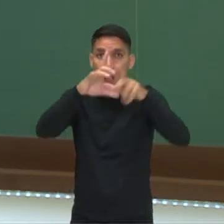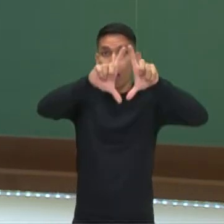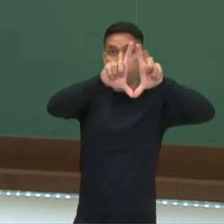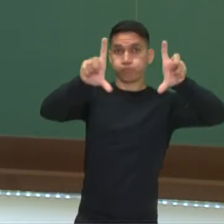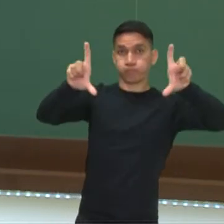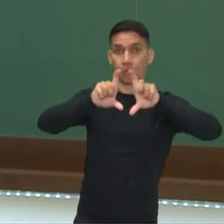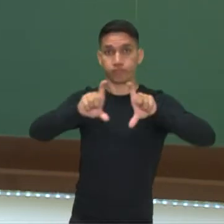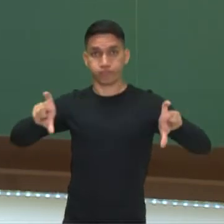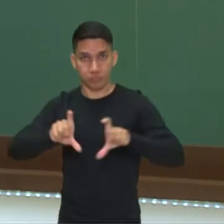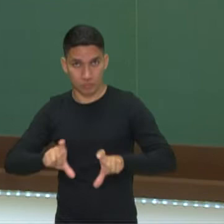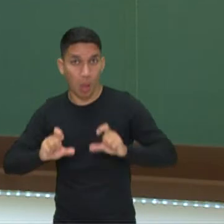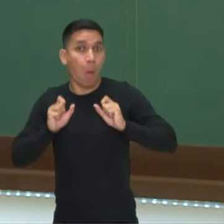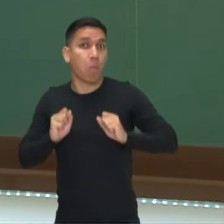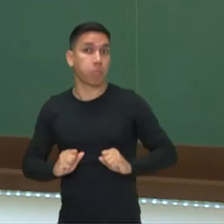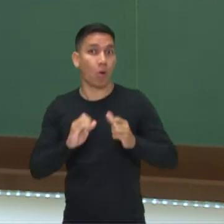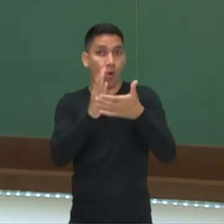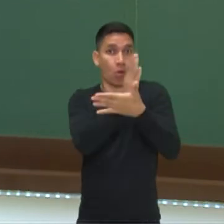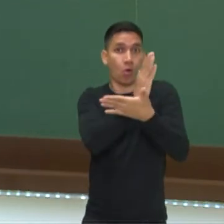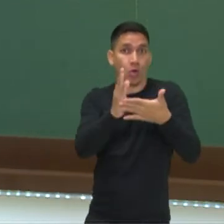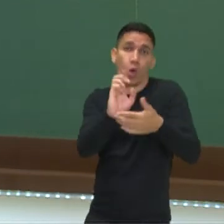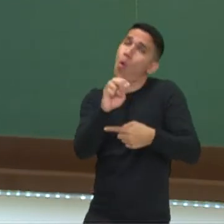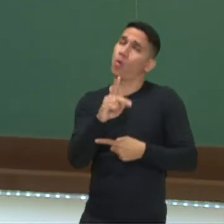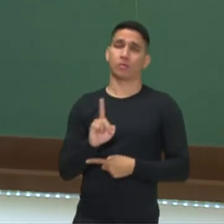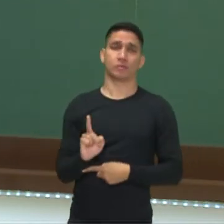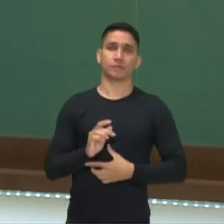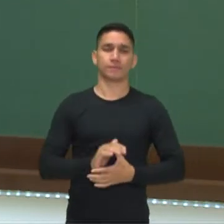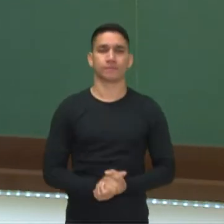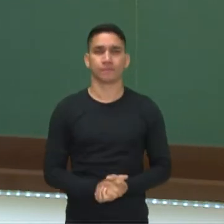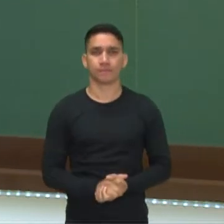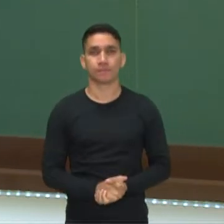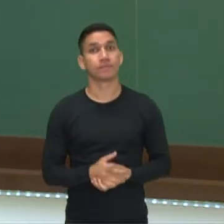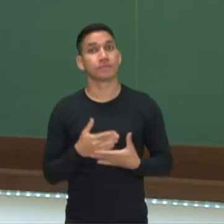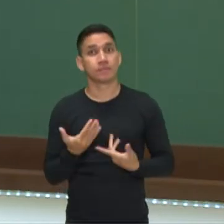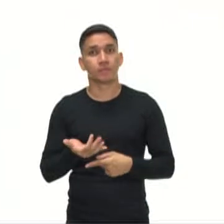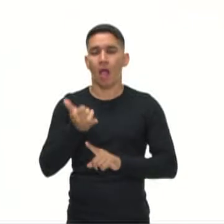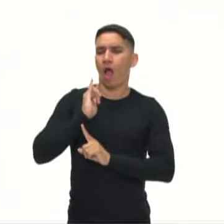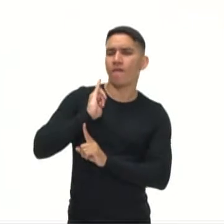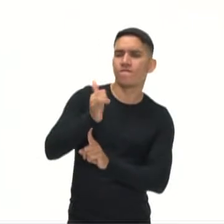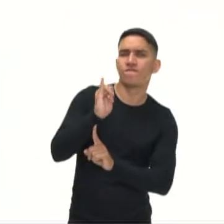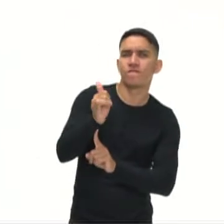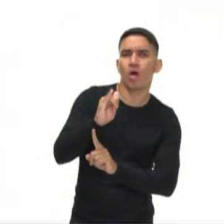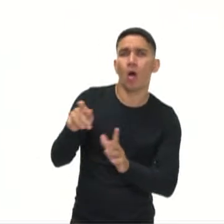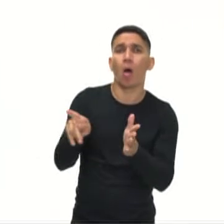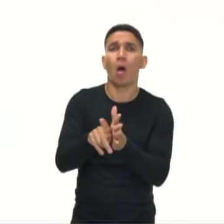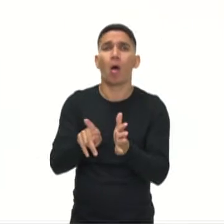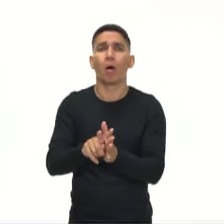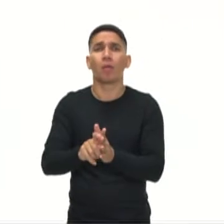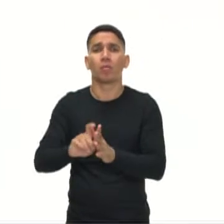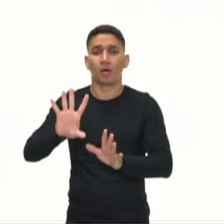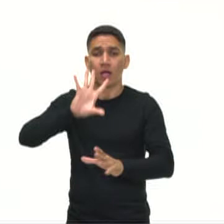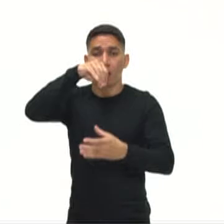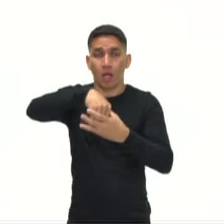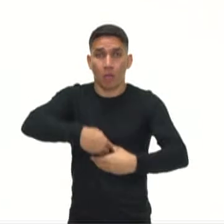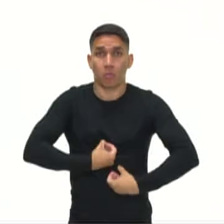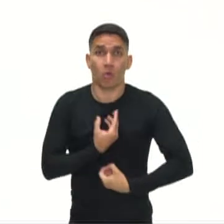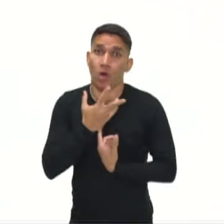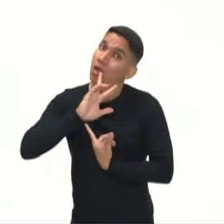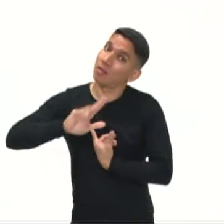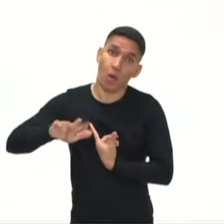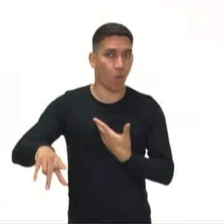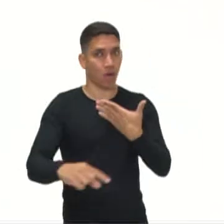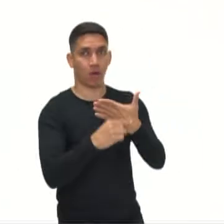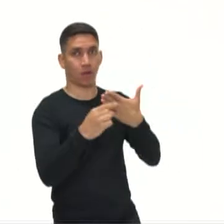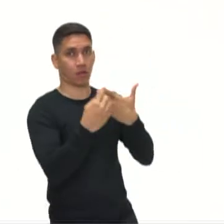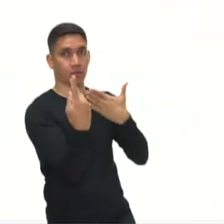que pode ter estrofe ou não. A voz expressa no poema não é necessariamente do autor